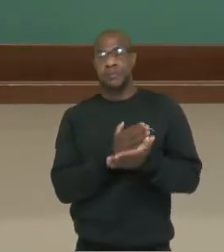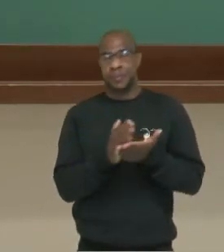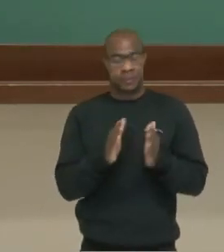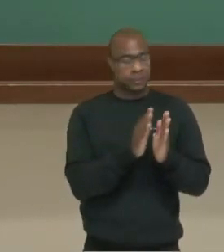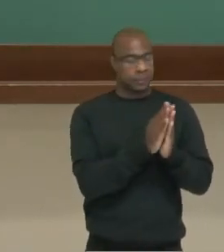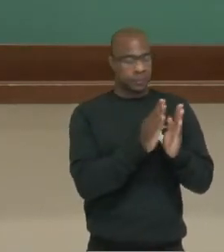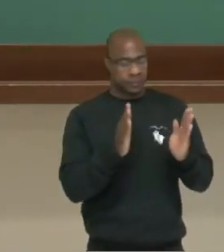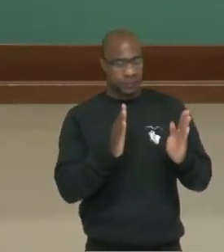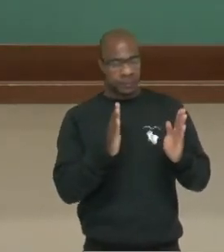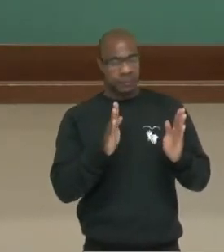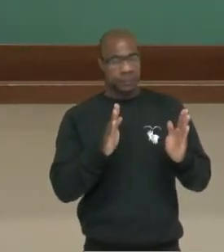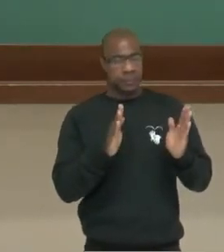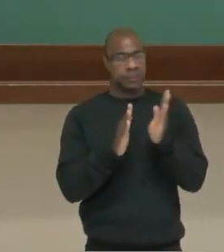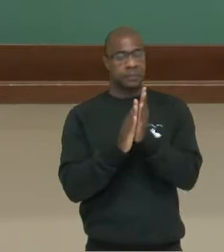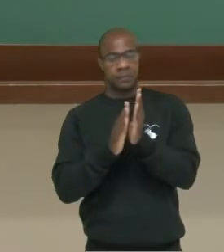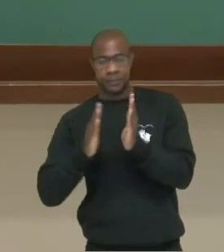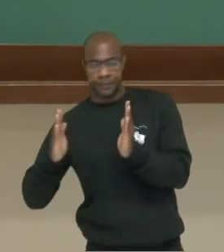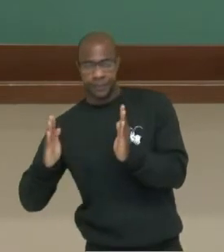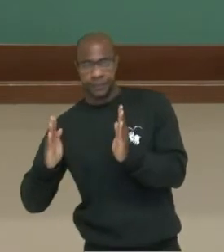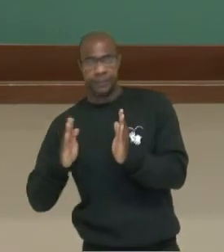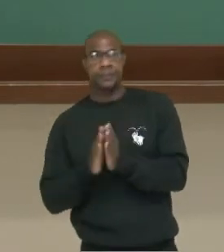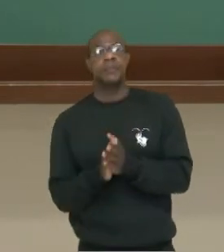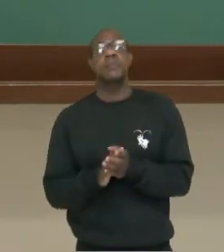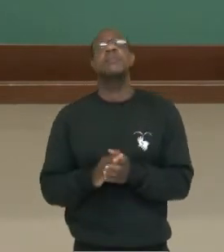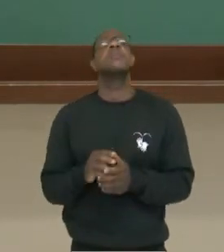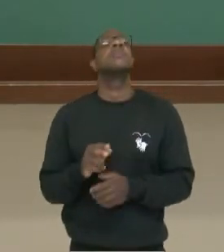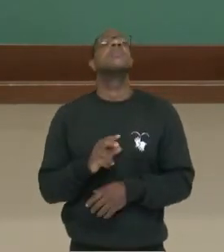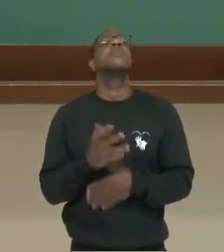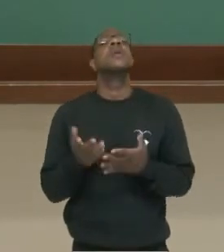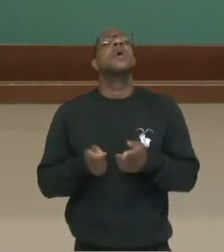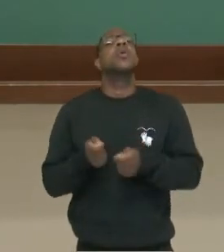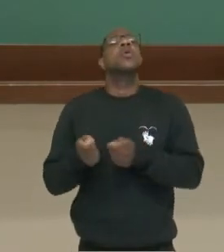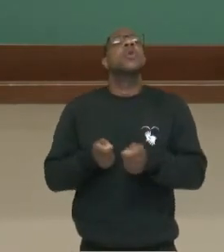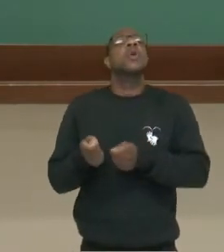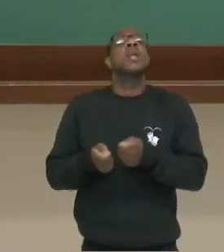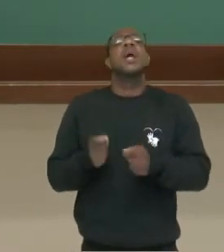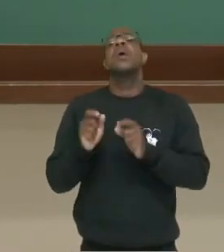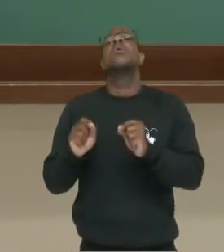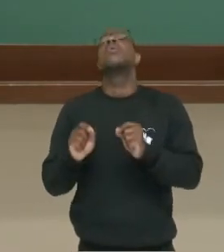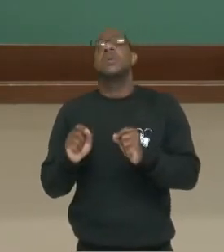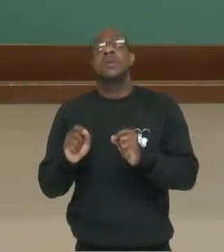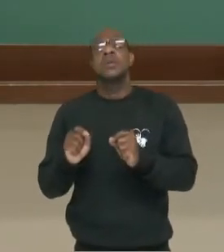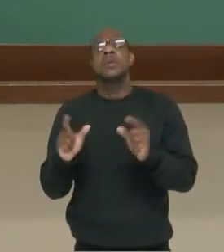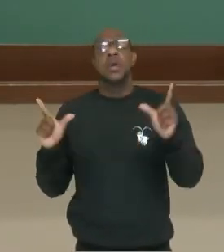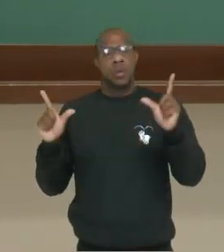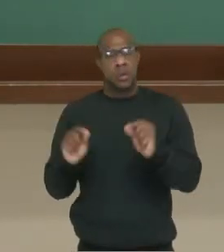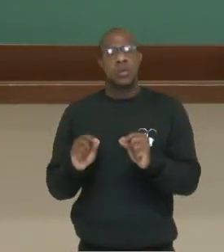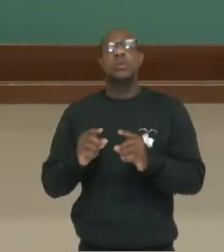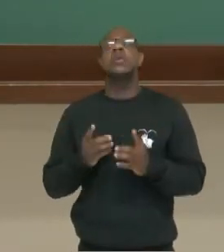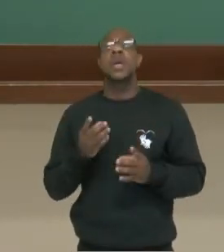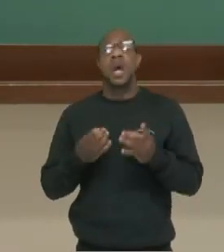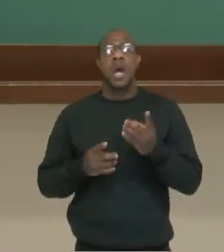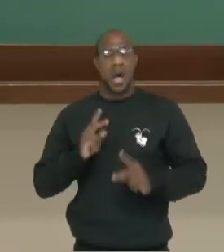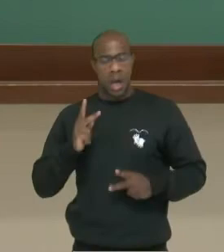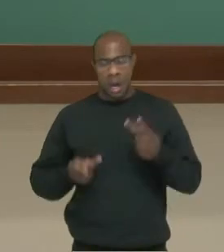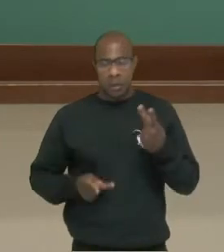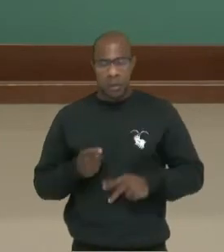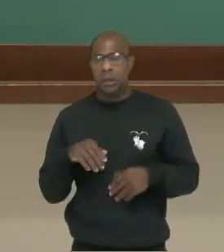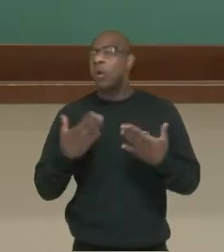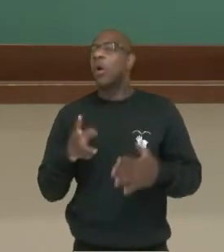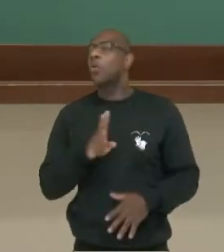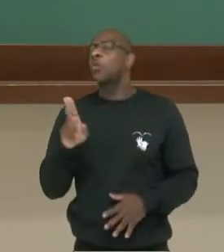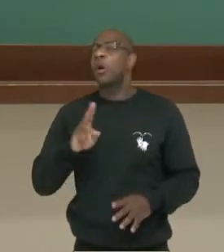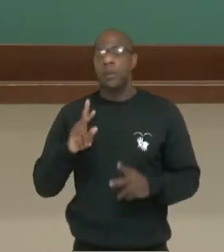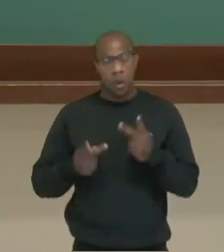início da outra é chamado de ciclo menstrual. Esse ciclo é controlado pelo aumento e diminuição de alguns hormônios. Você se lembra quais